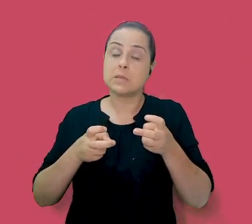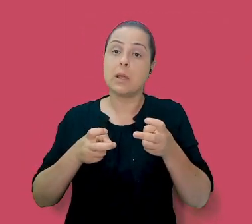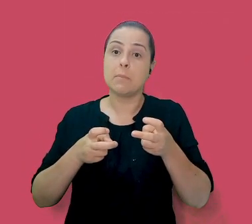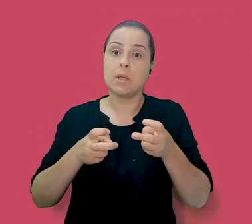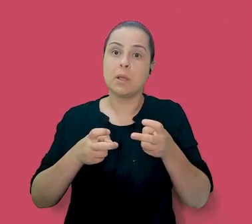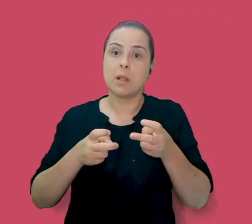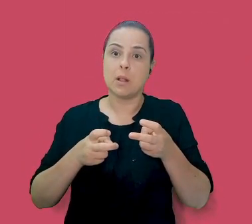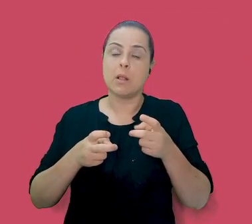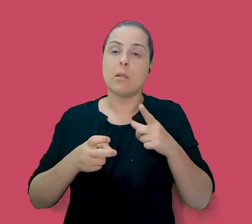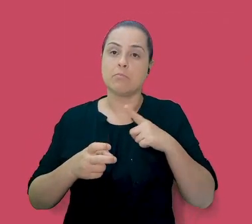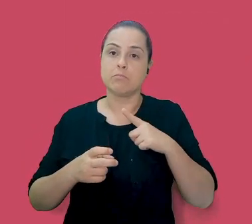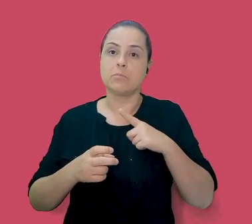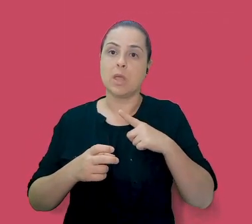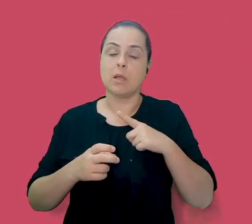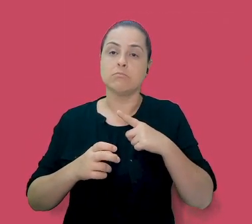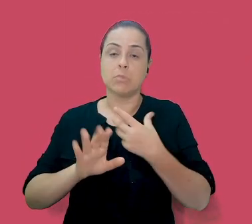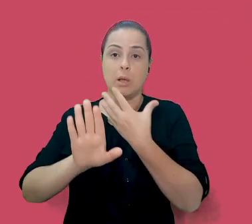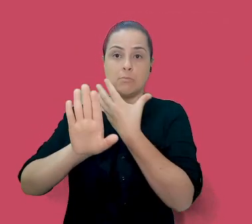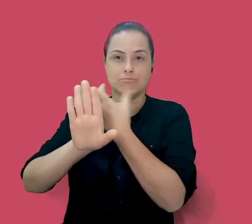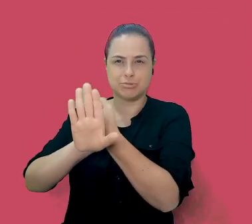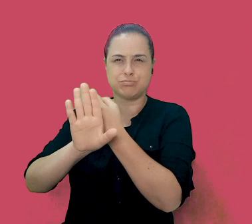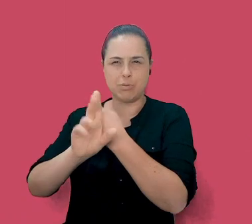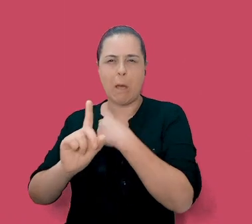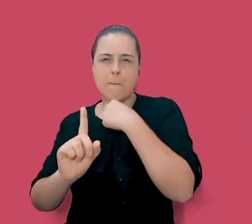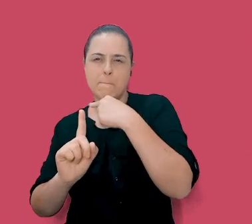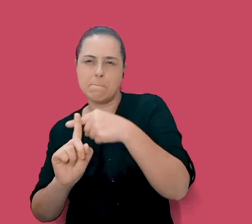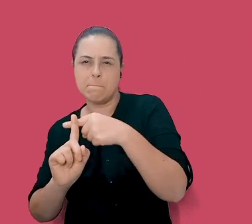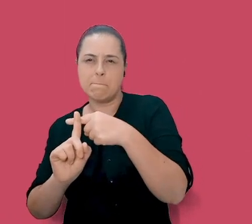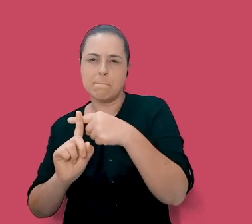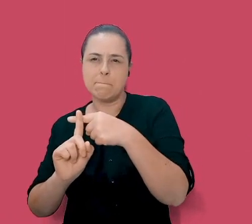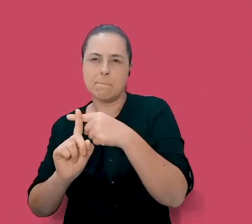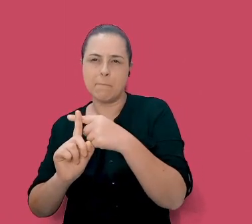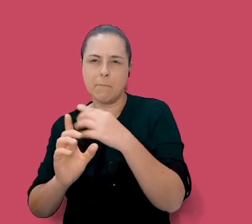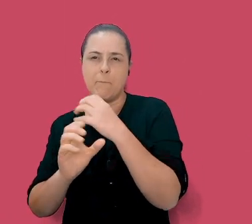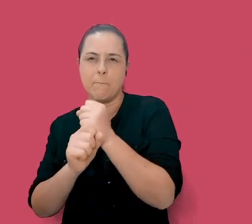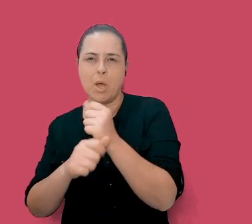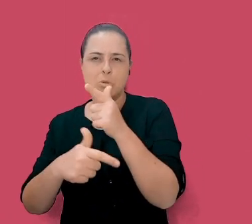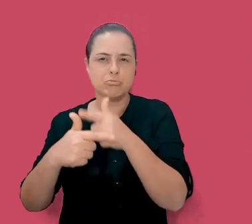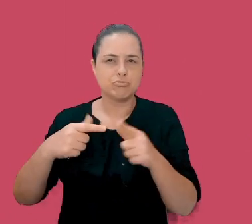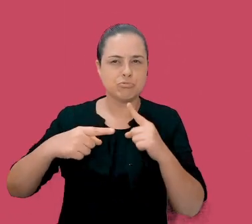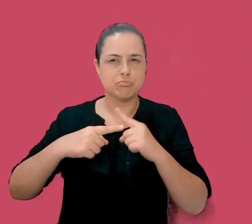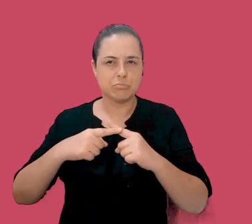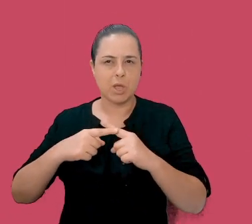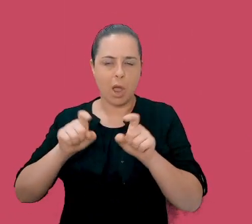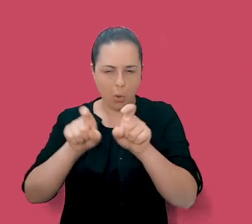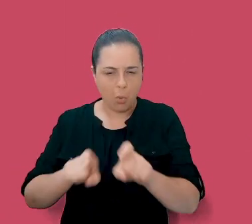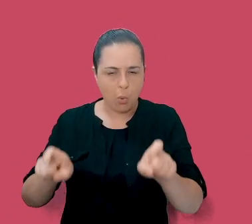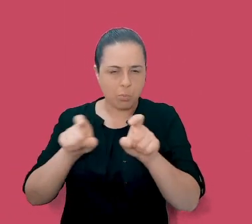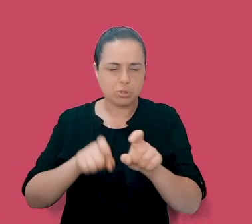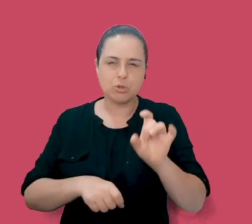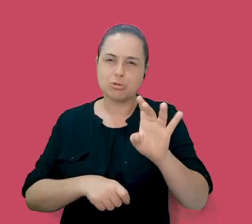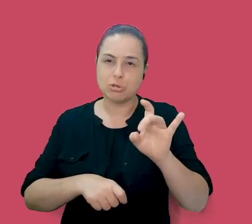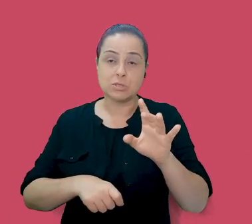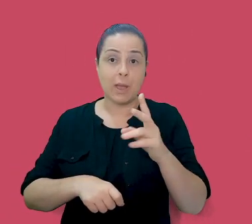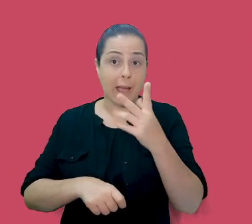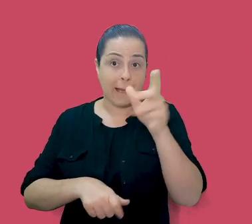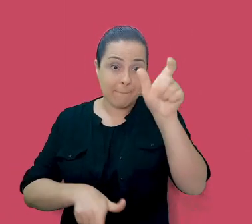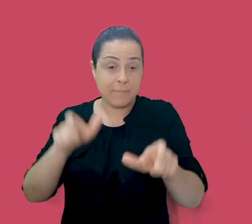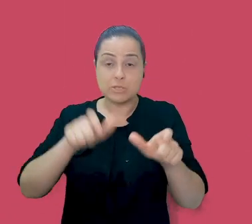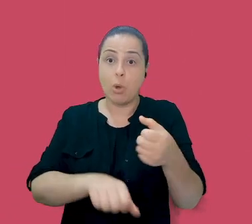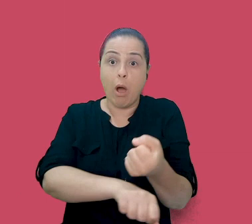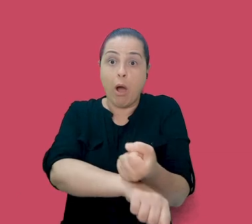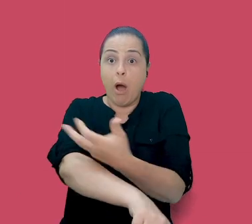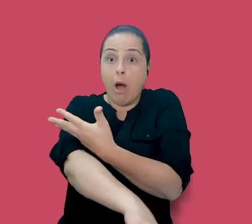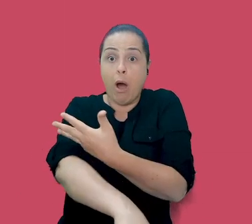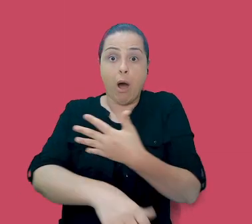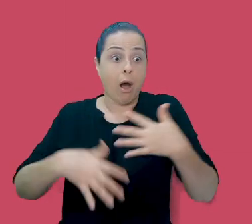operações, e isso gera um grande frisson lá na comunidade, né? O que é